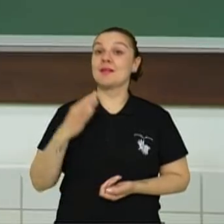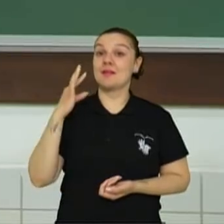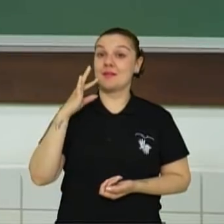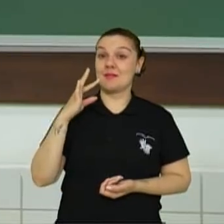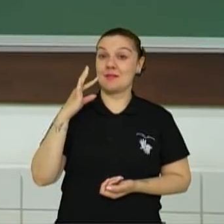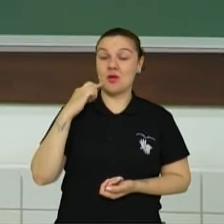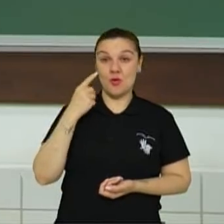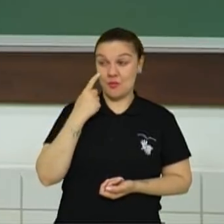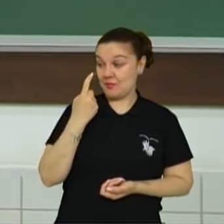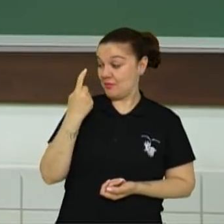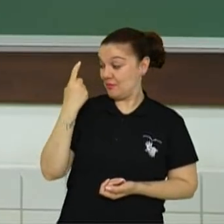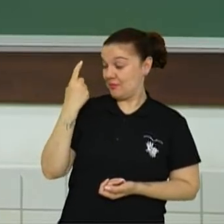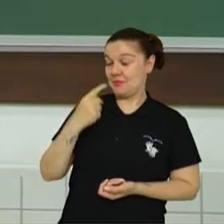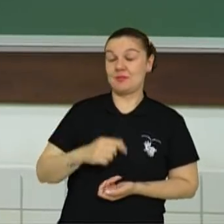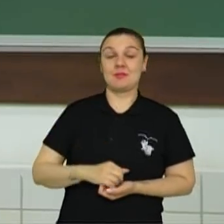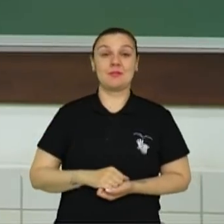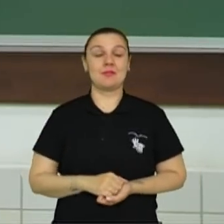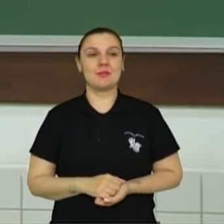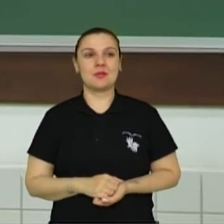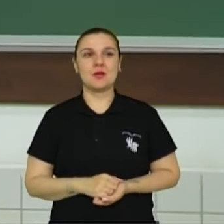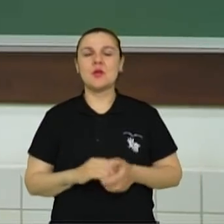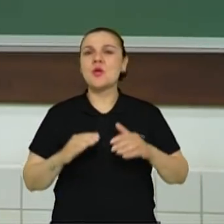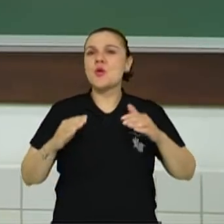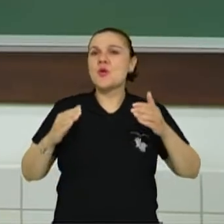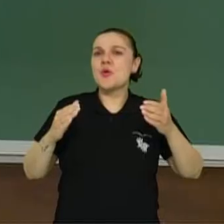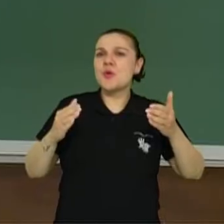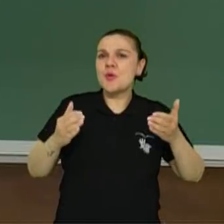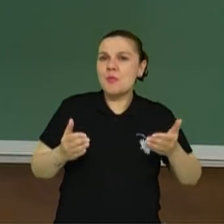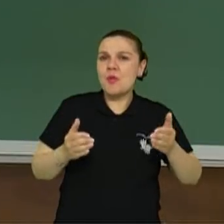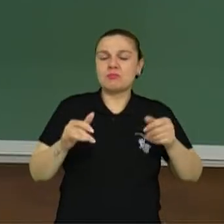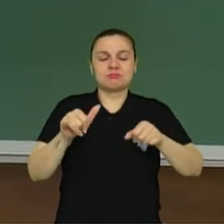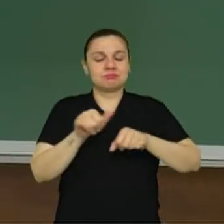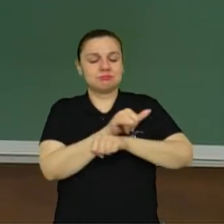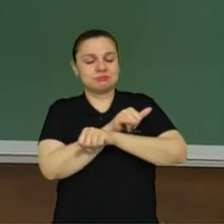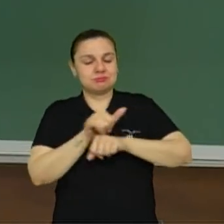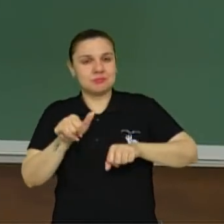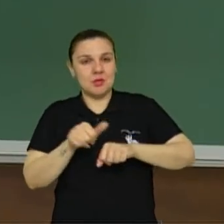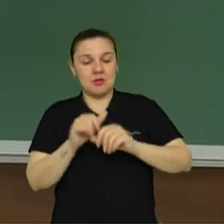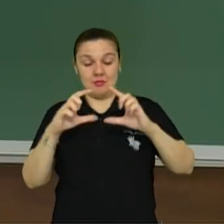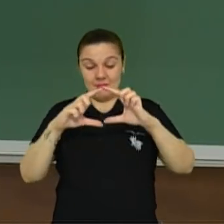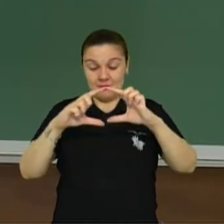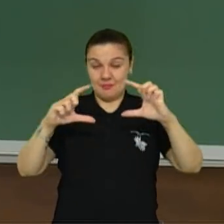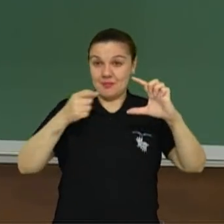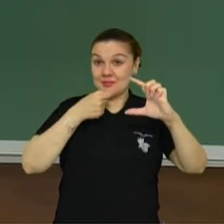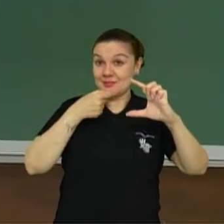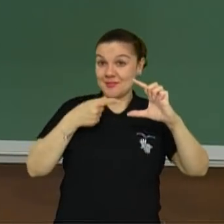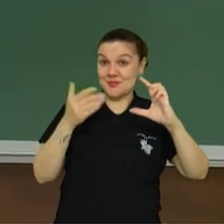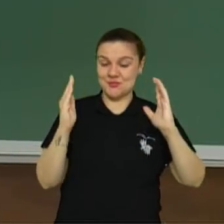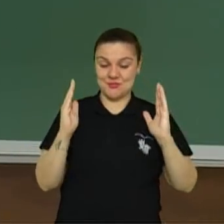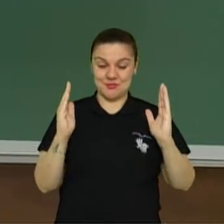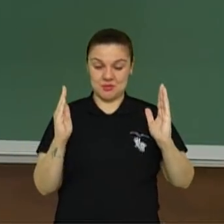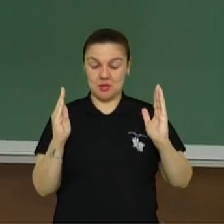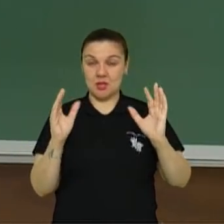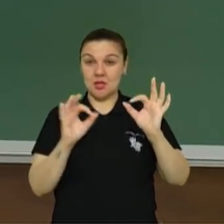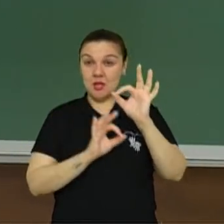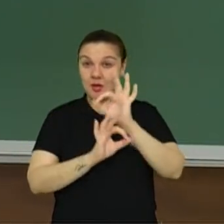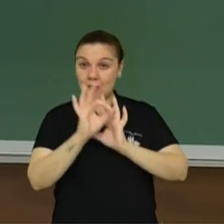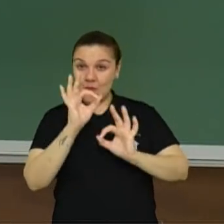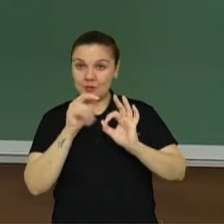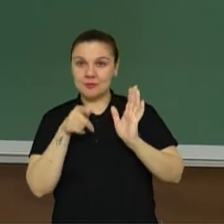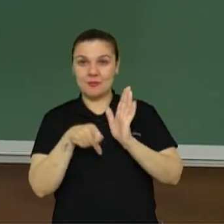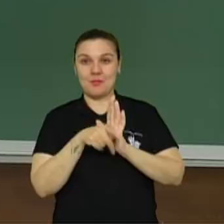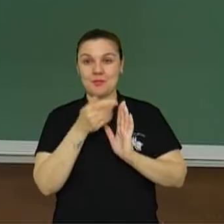Legal, pessoal. Vejamos aqui então. Qual foi a estratégia utilizada aqui, né, na elaboração